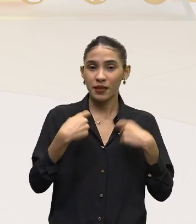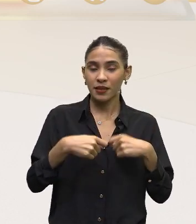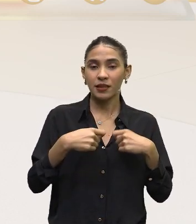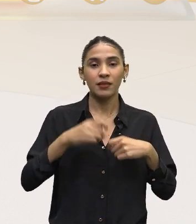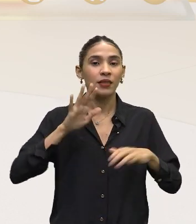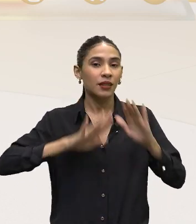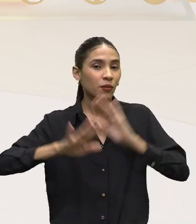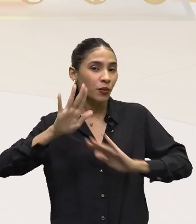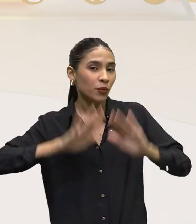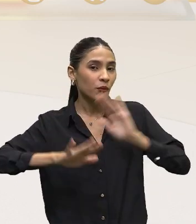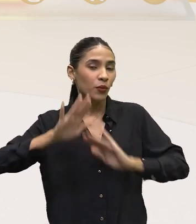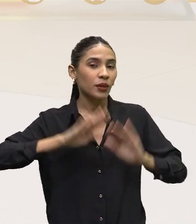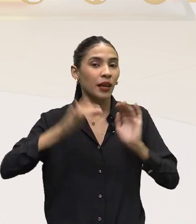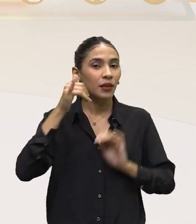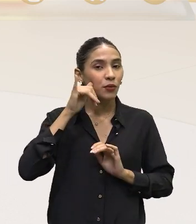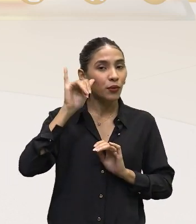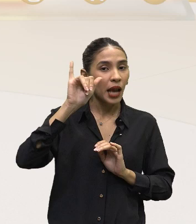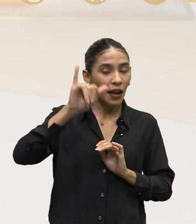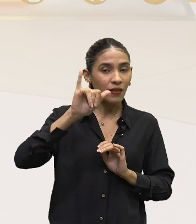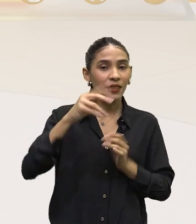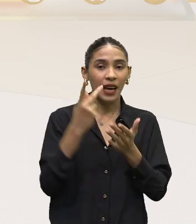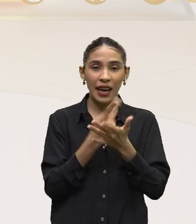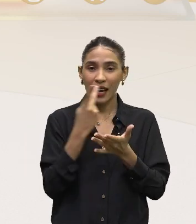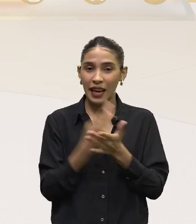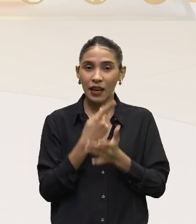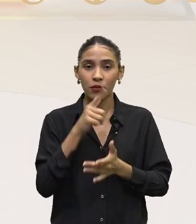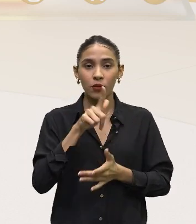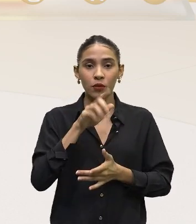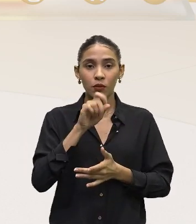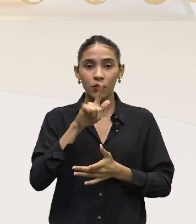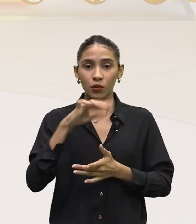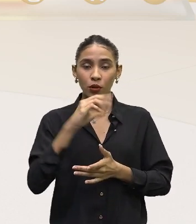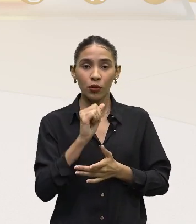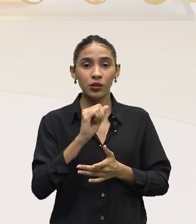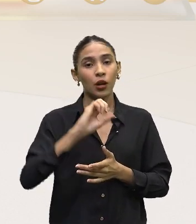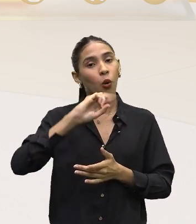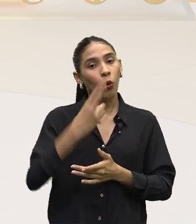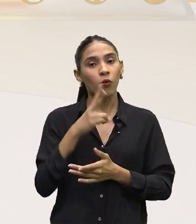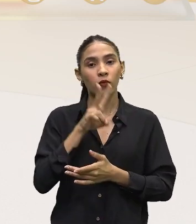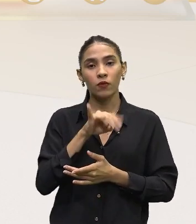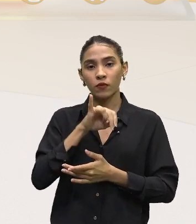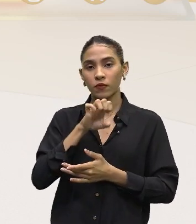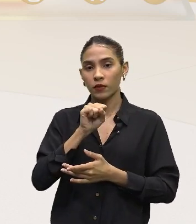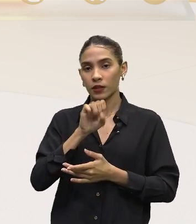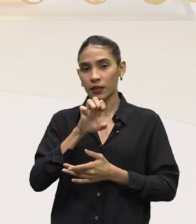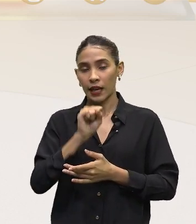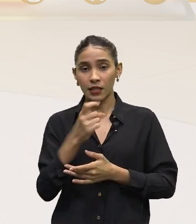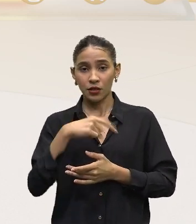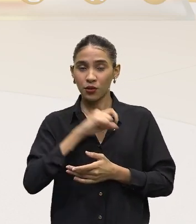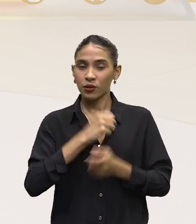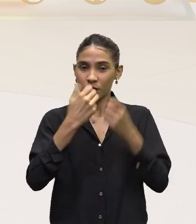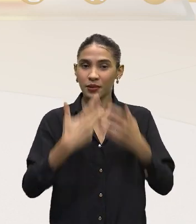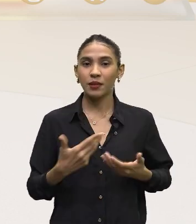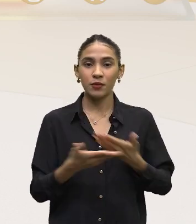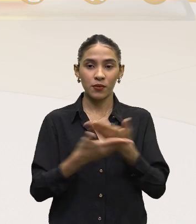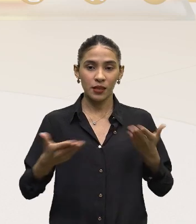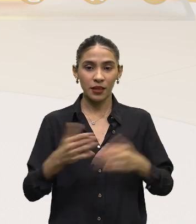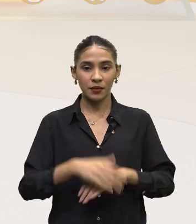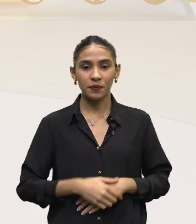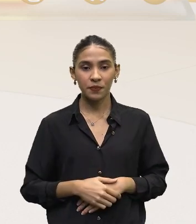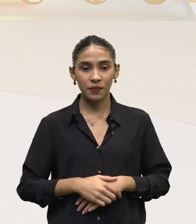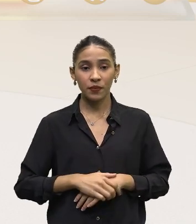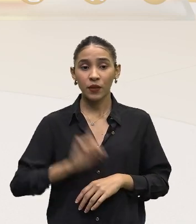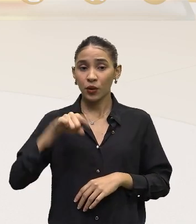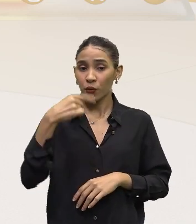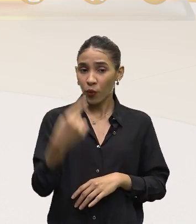cuidado para não cair nesses equívocos de lógica, nesses vieses que a gente explicou agora para vocês. E